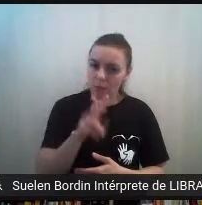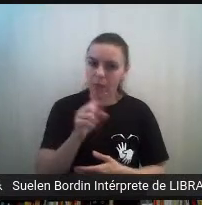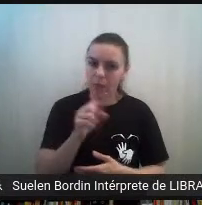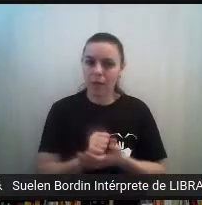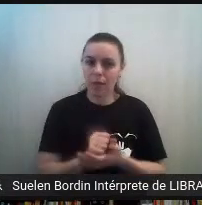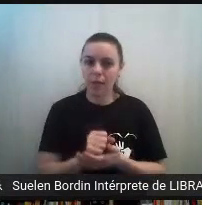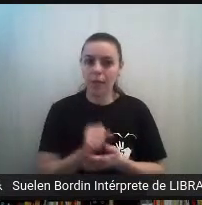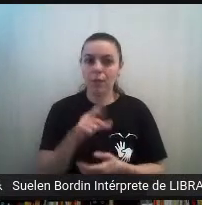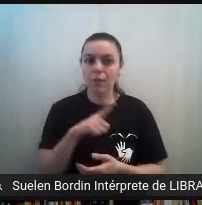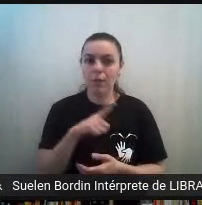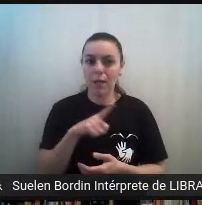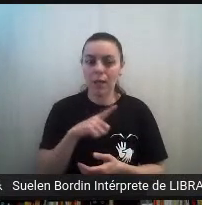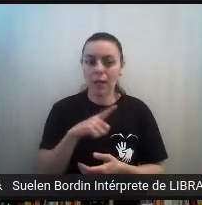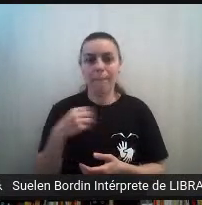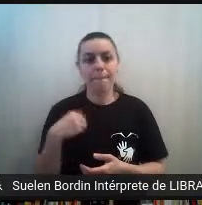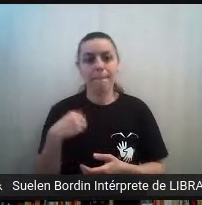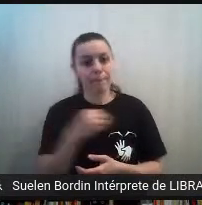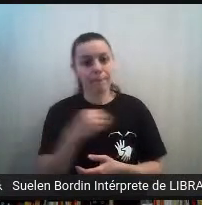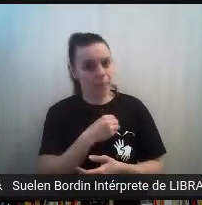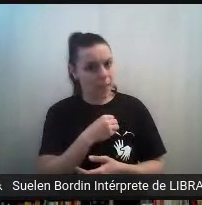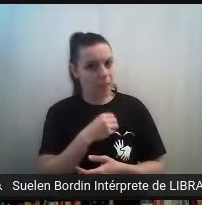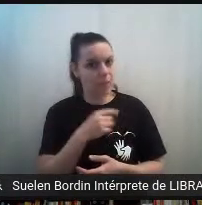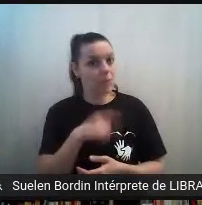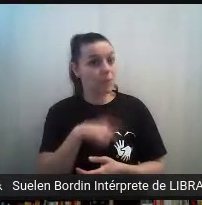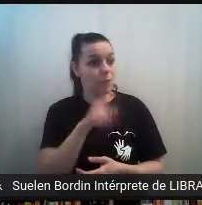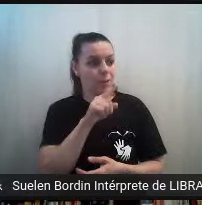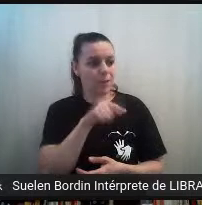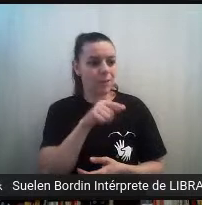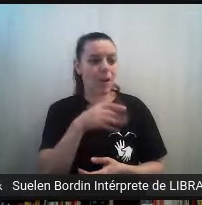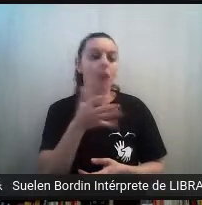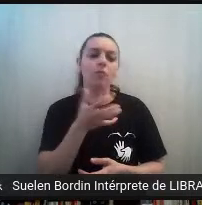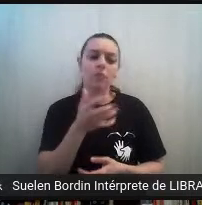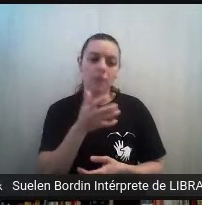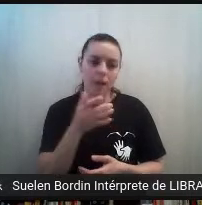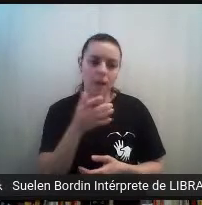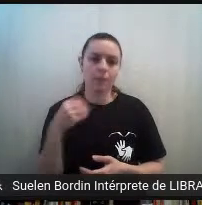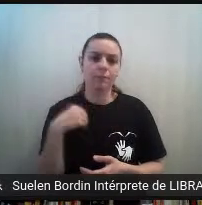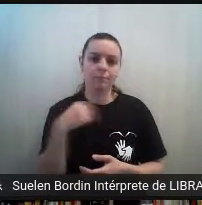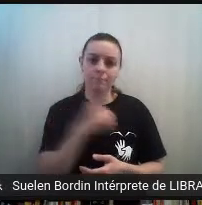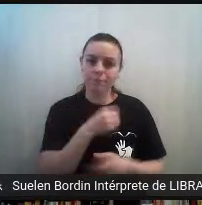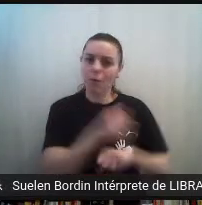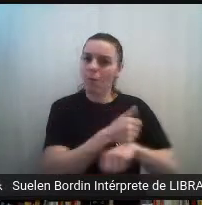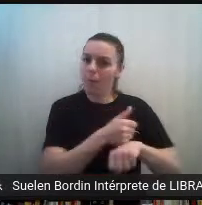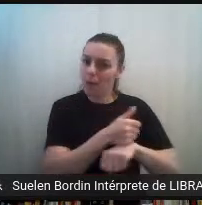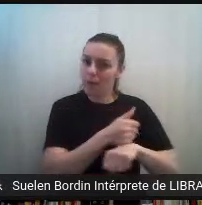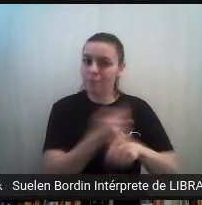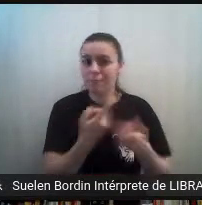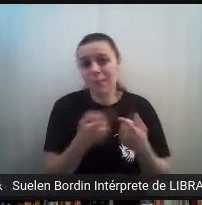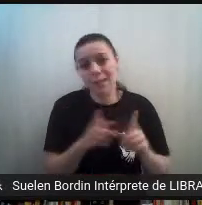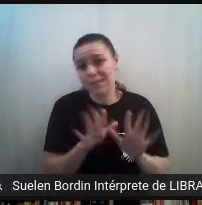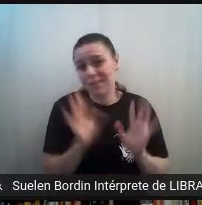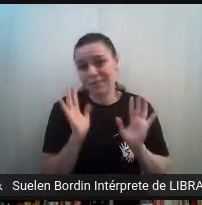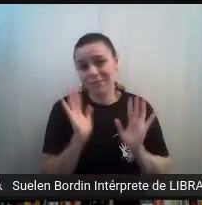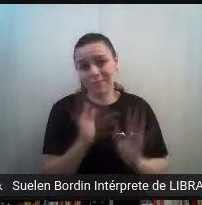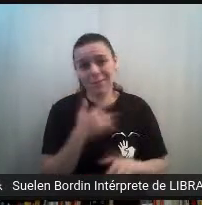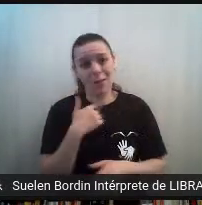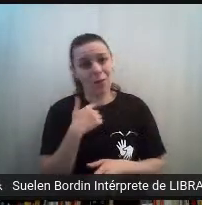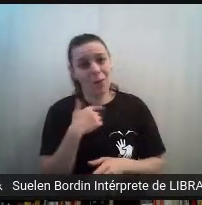séries médicas, então acho que foi isso que colocou na minha cabeça que eu queria fazer medicina, mas não tem nada a ver comigo, até porque eu nem gosto de